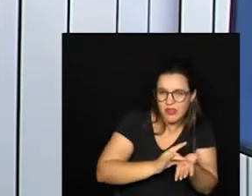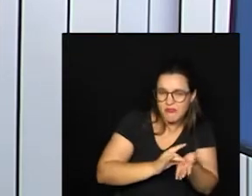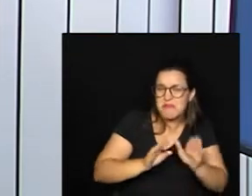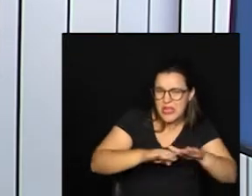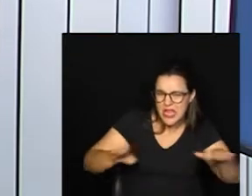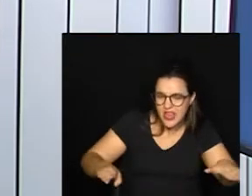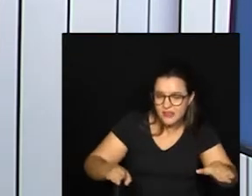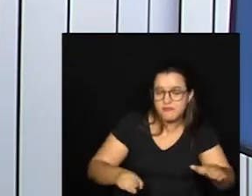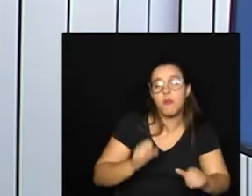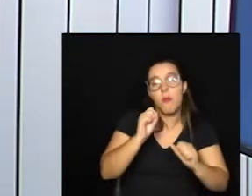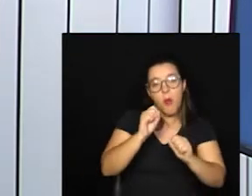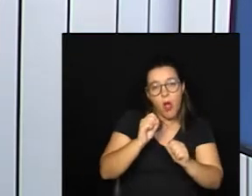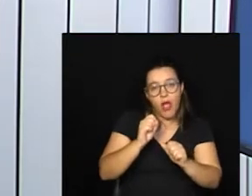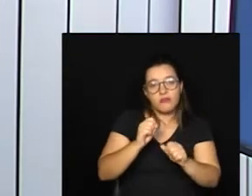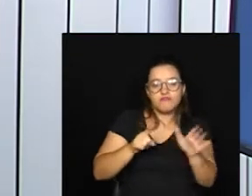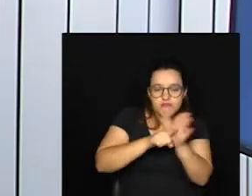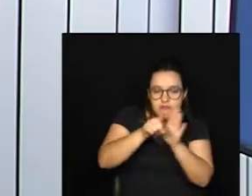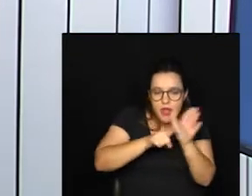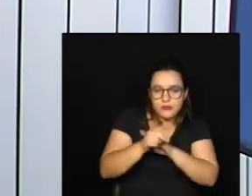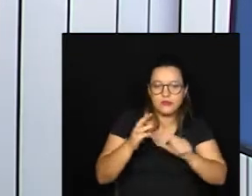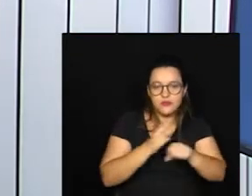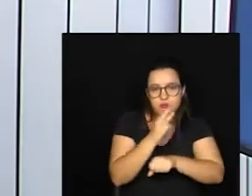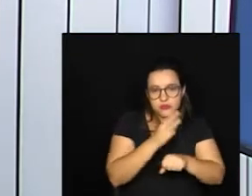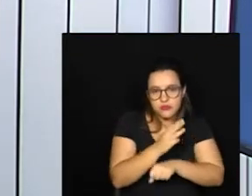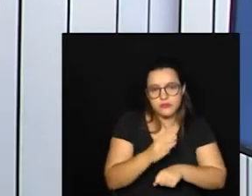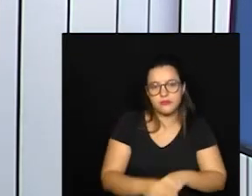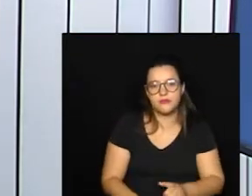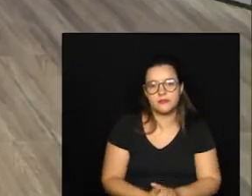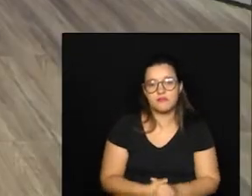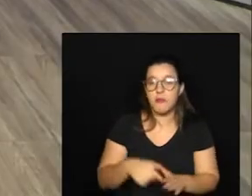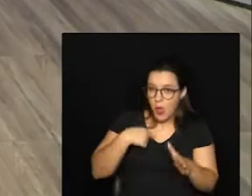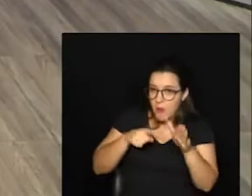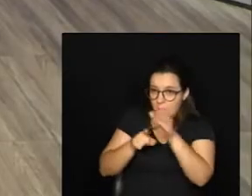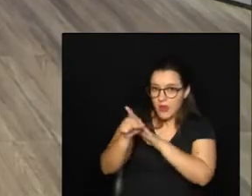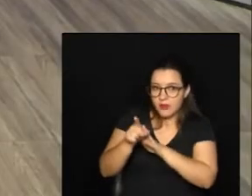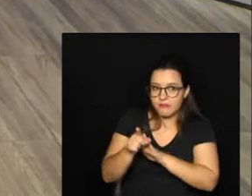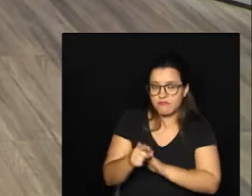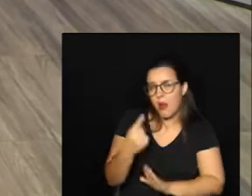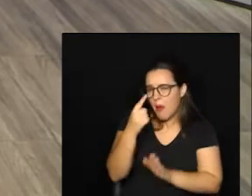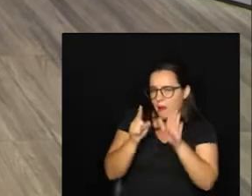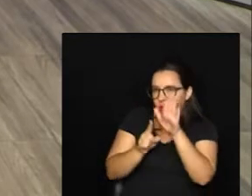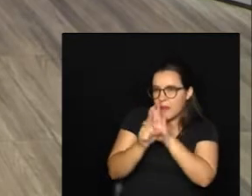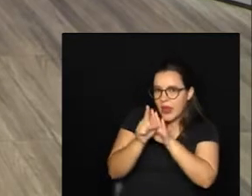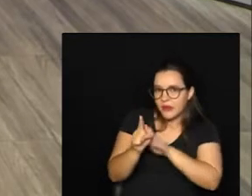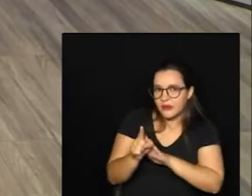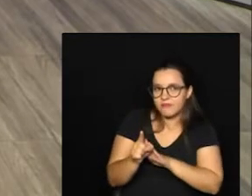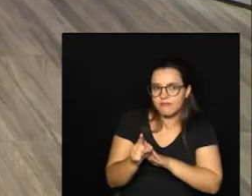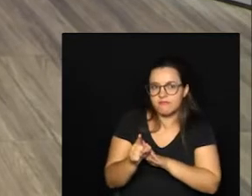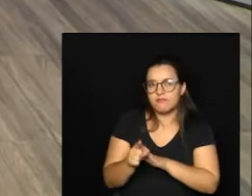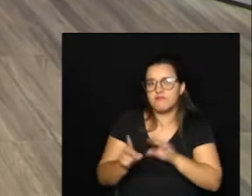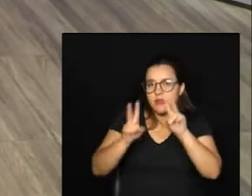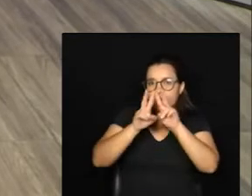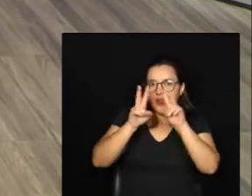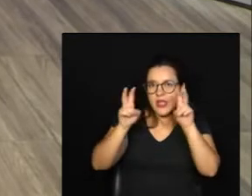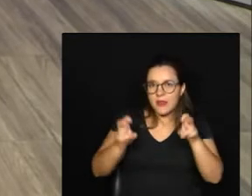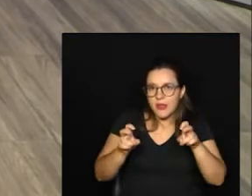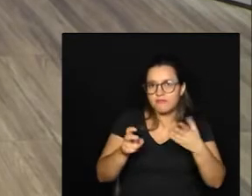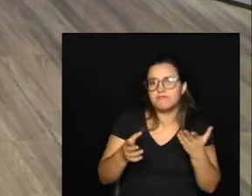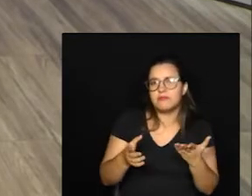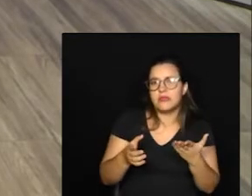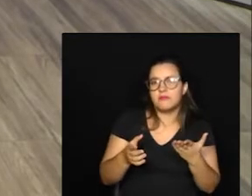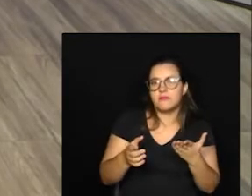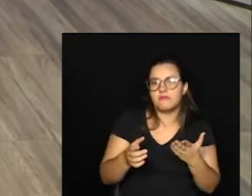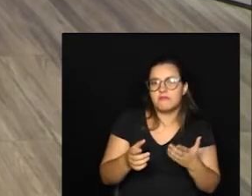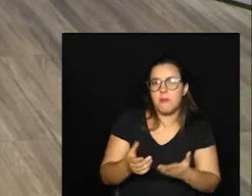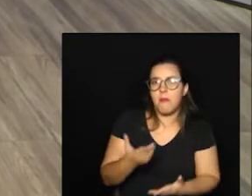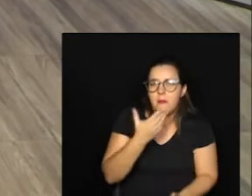Mande a sua pergunta que a gente encaminha a especialista. Ana, a minha questão é a seguinte... a gente está falando aqui, os pais são